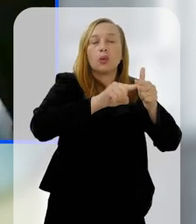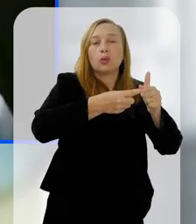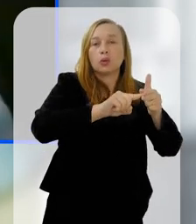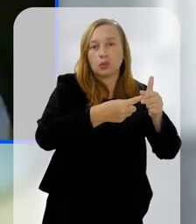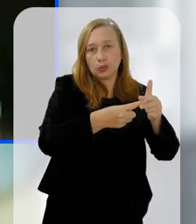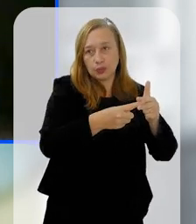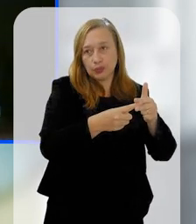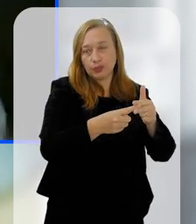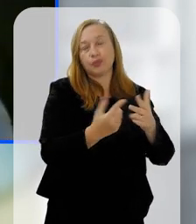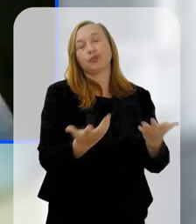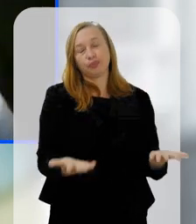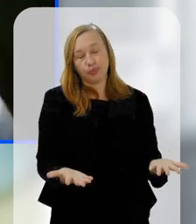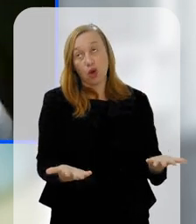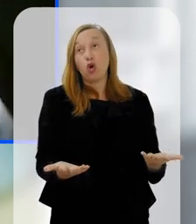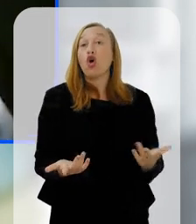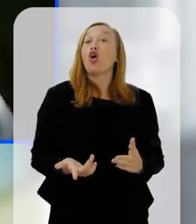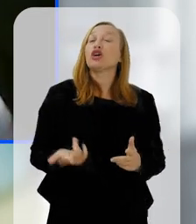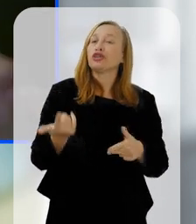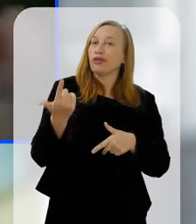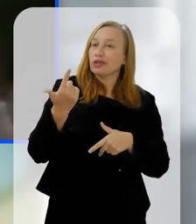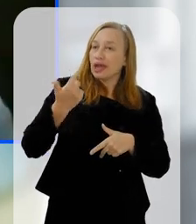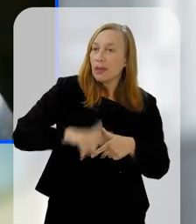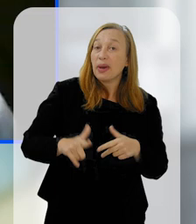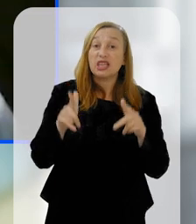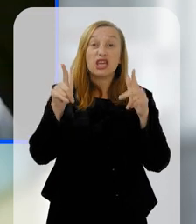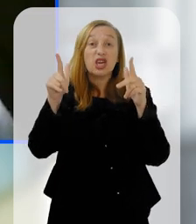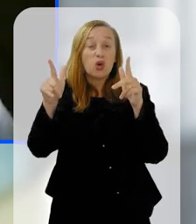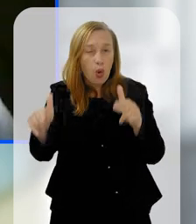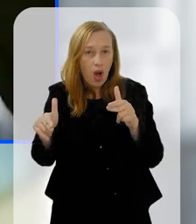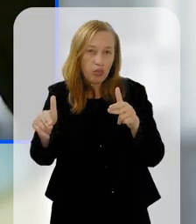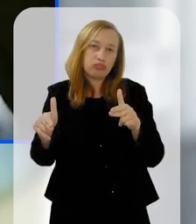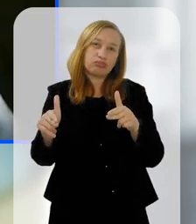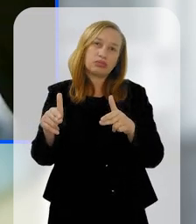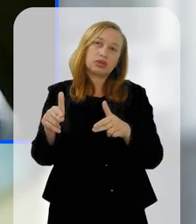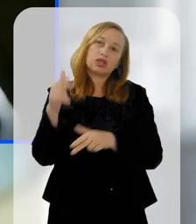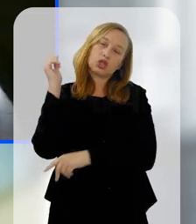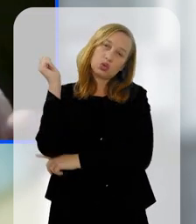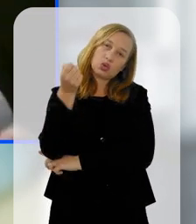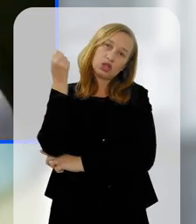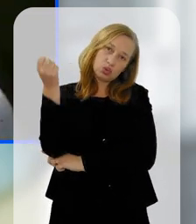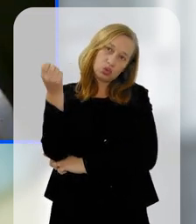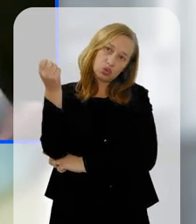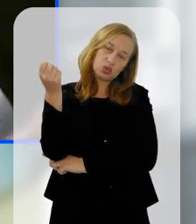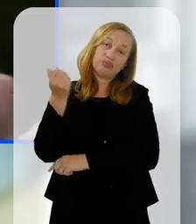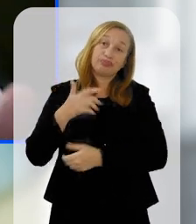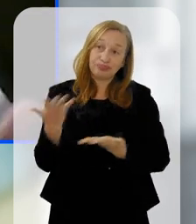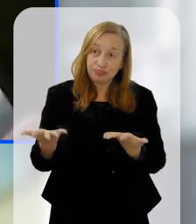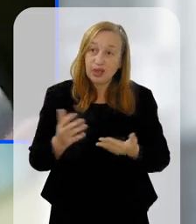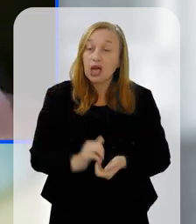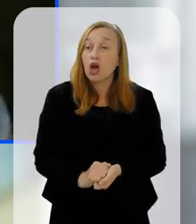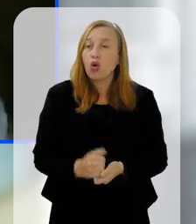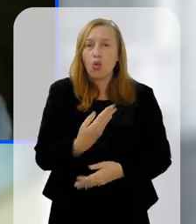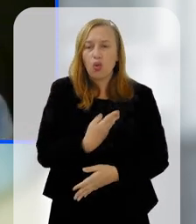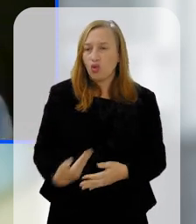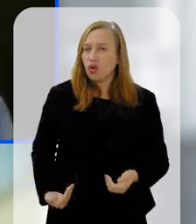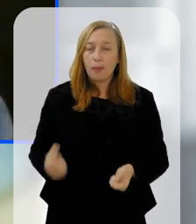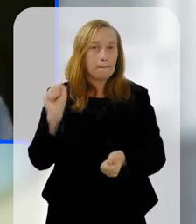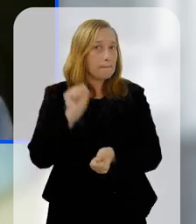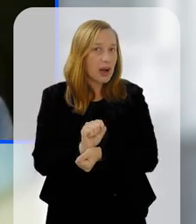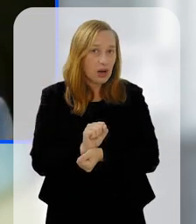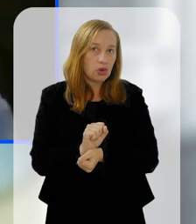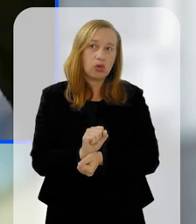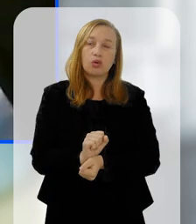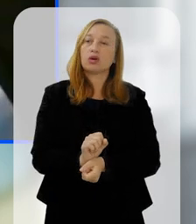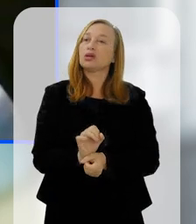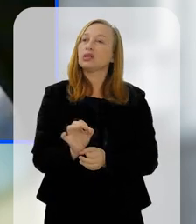do Rio Grande, a coisa se repete aqui, mais ou menos parecida. Muito bem, o governo parou esse